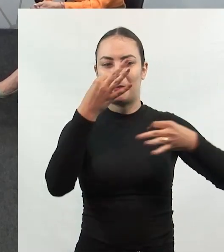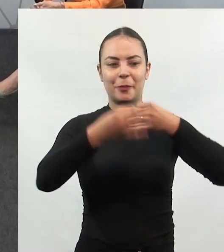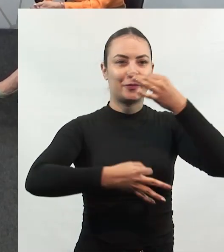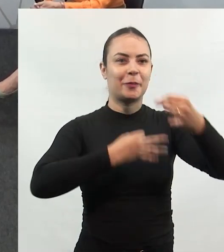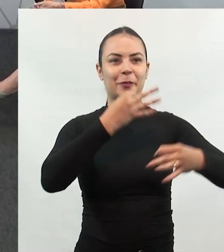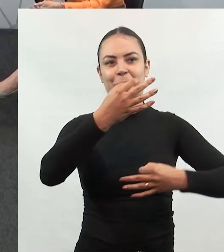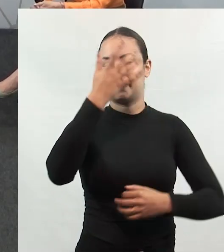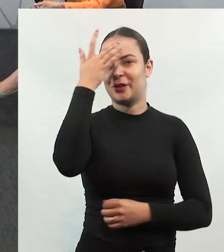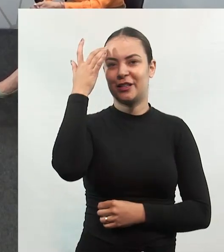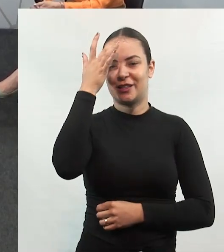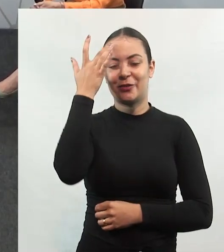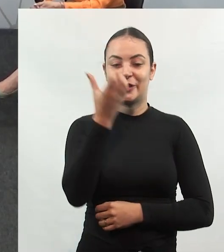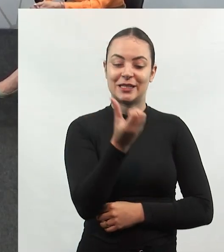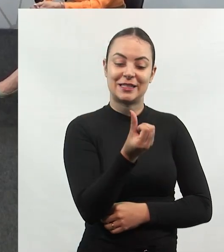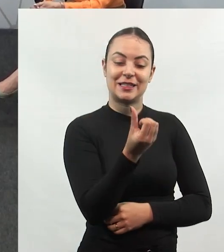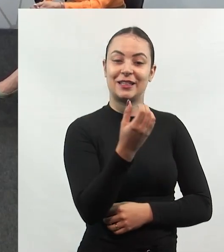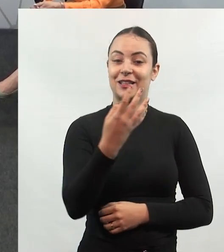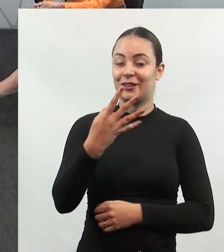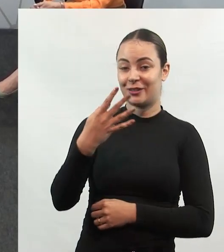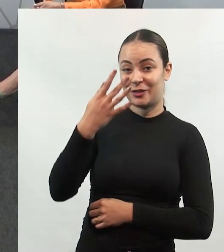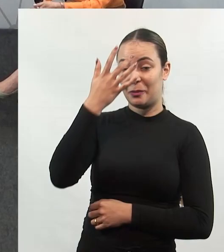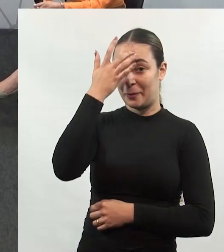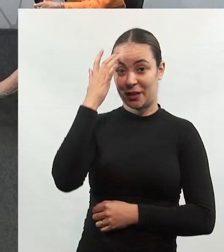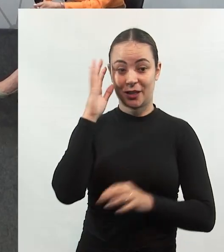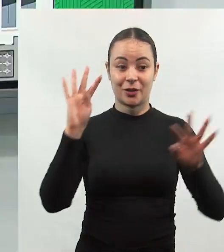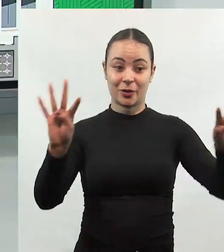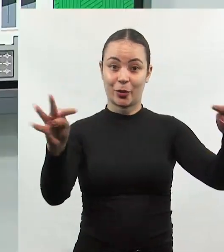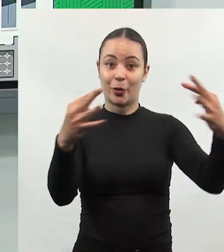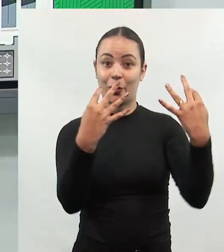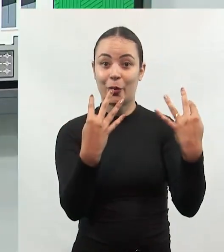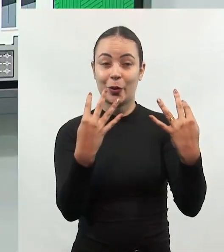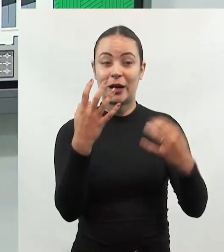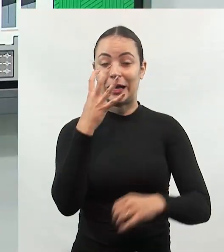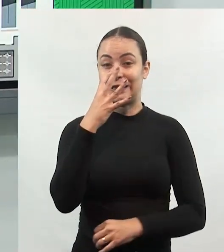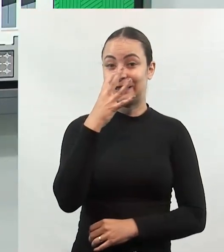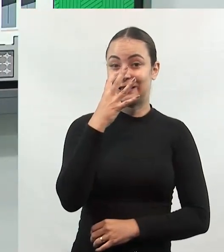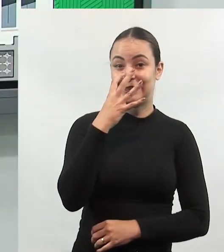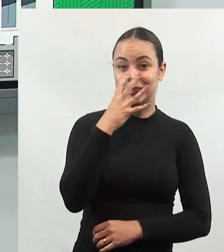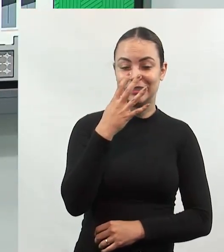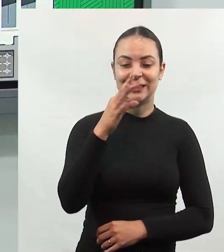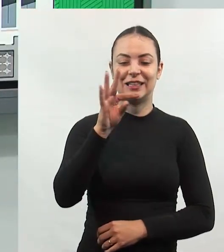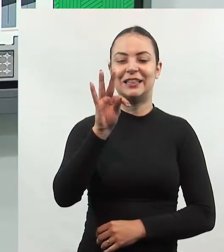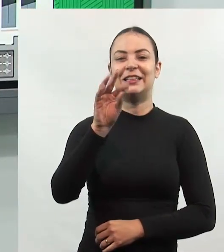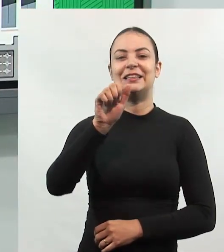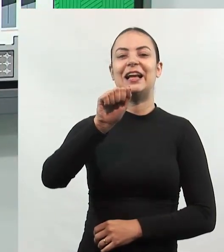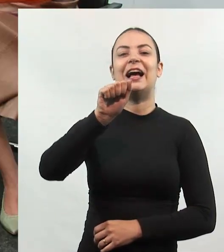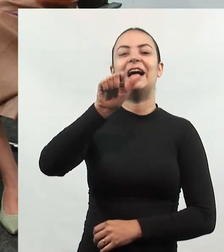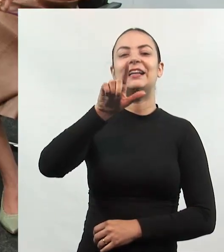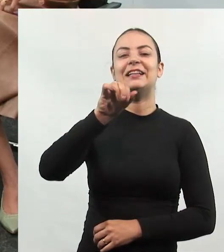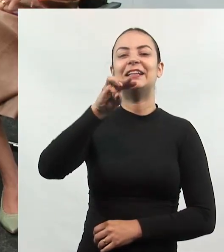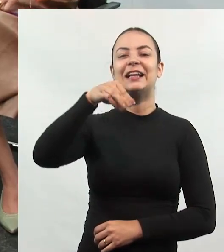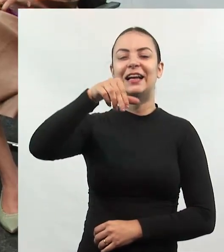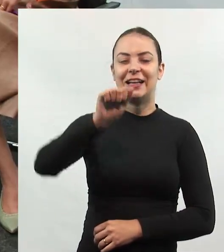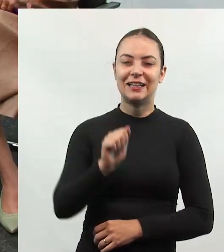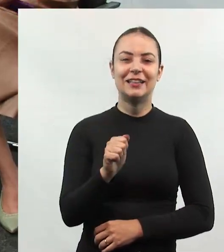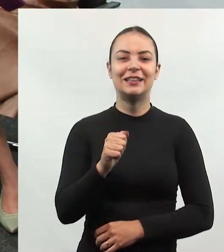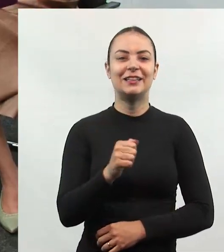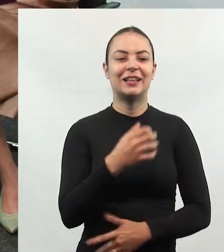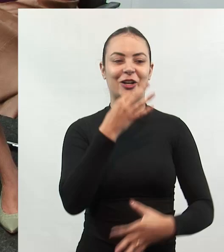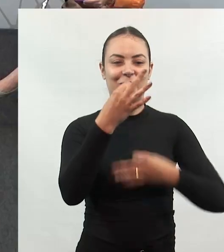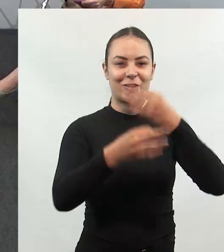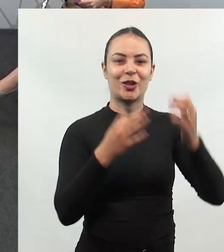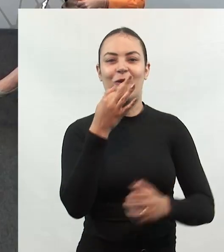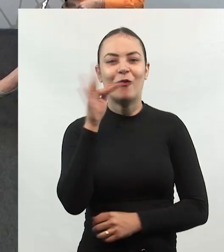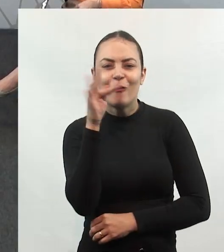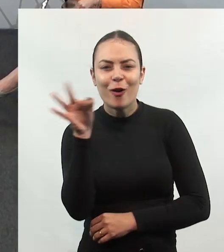adorável. E, assim, muita participação aqui no chat, entendeu? 64 pessoas online ainda. Ainda, né? Olha, entendeu? que legal. A